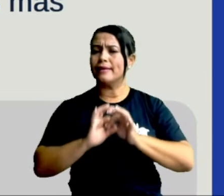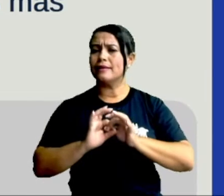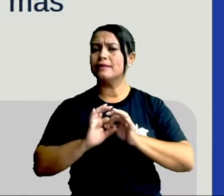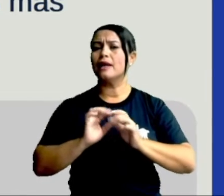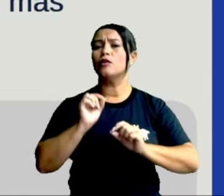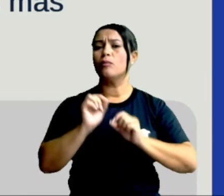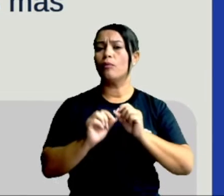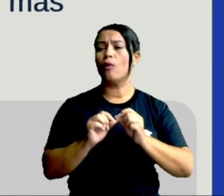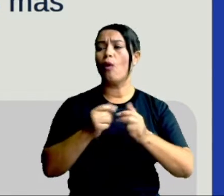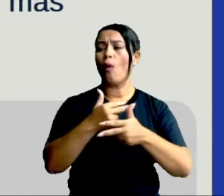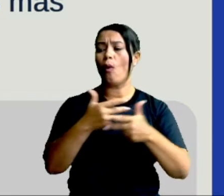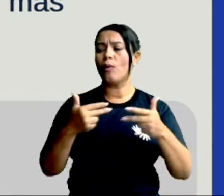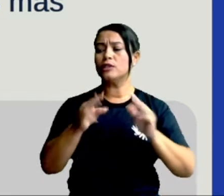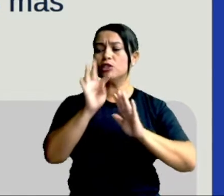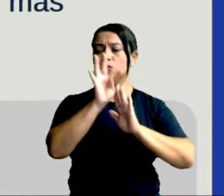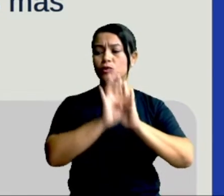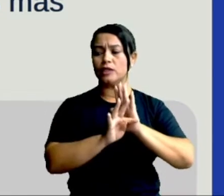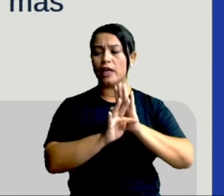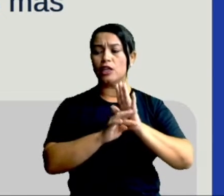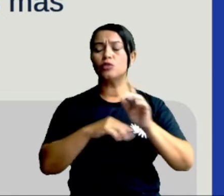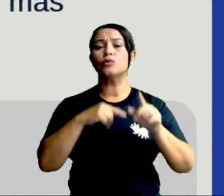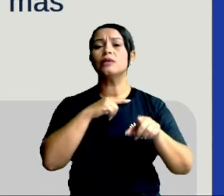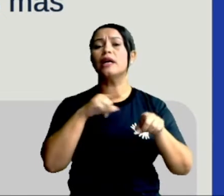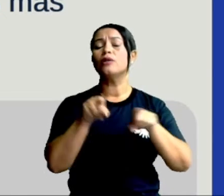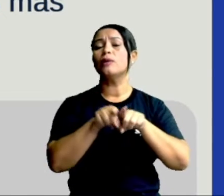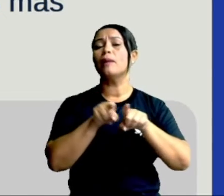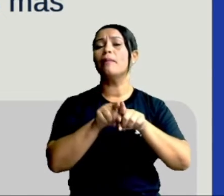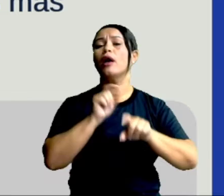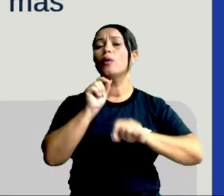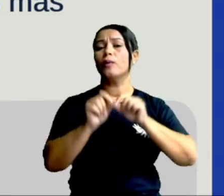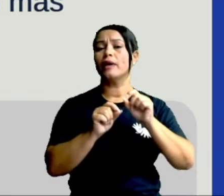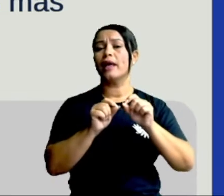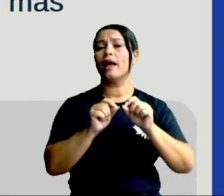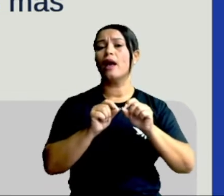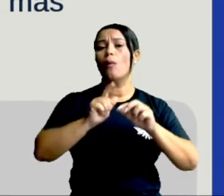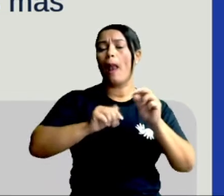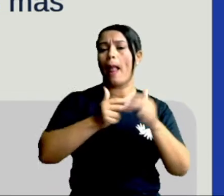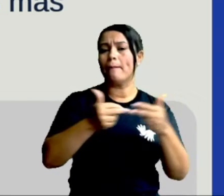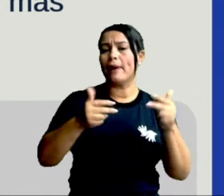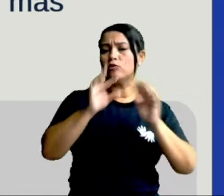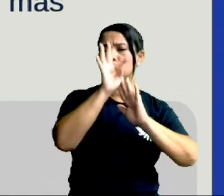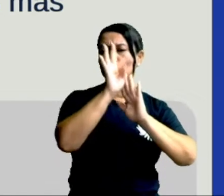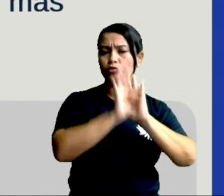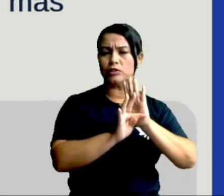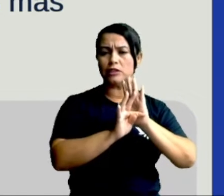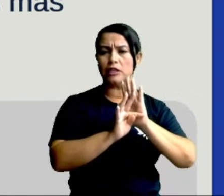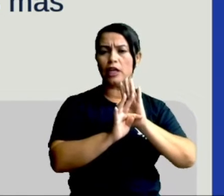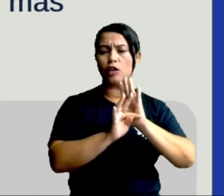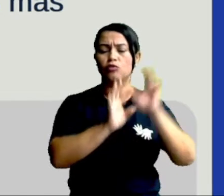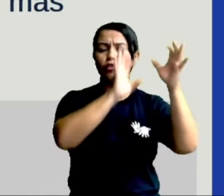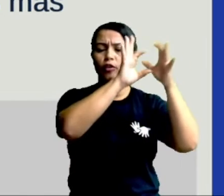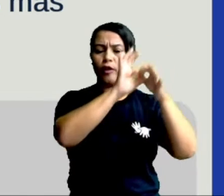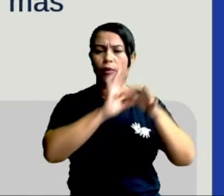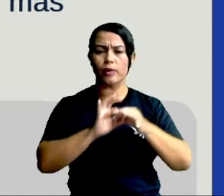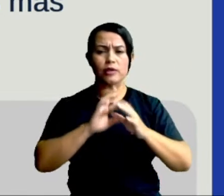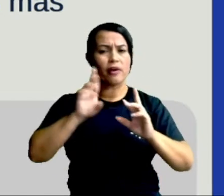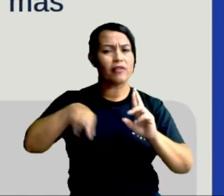texto. Na coesão referencial, um elemento do texto retoma outro, não é?